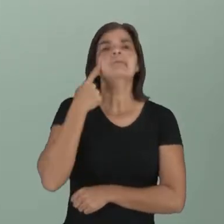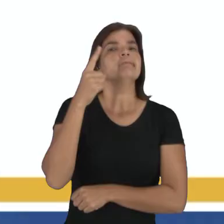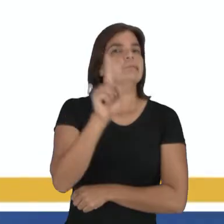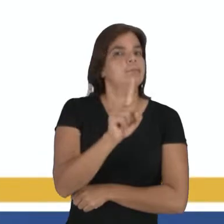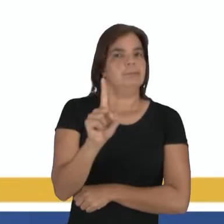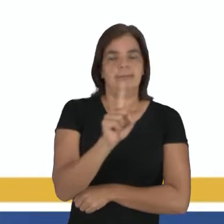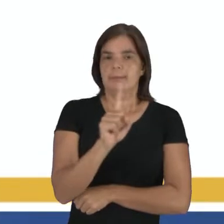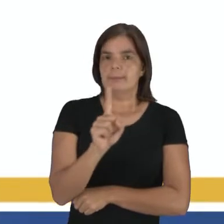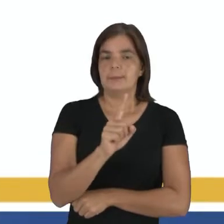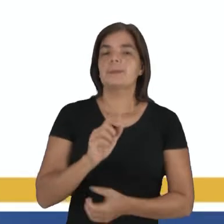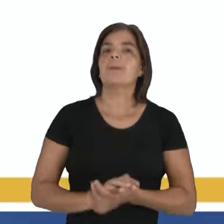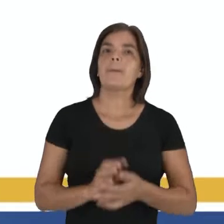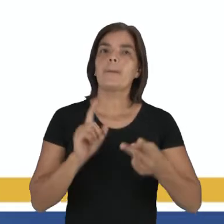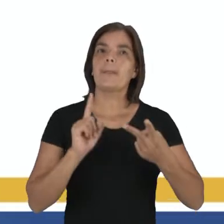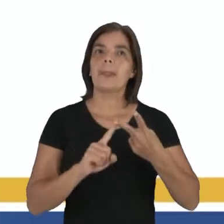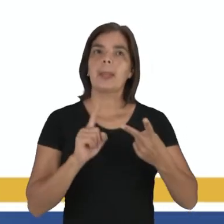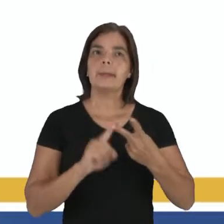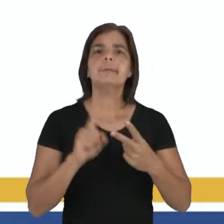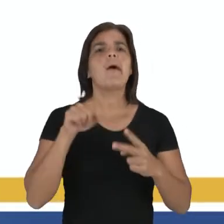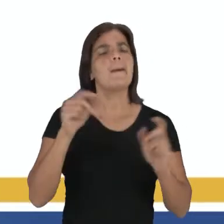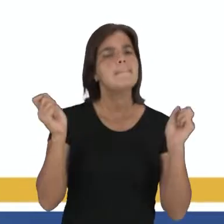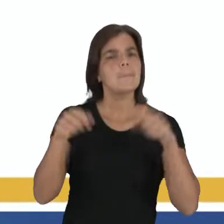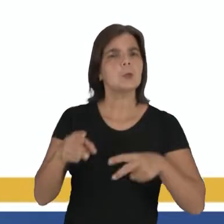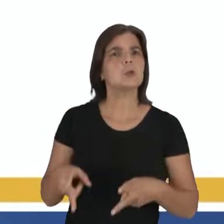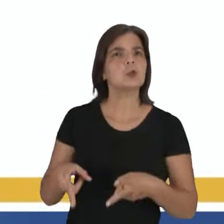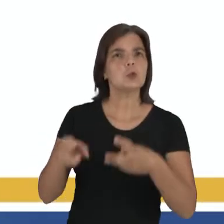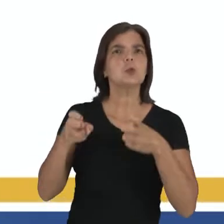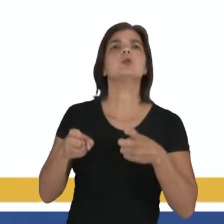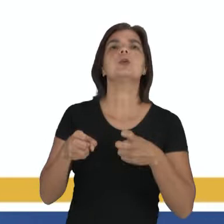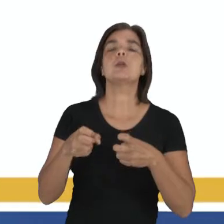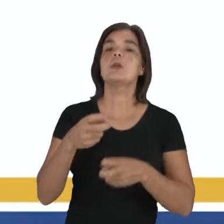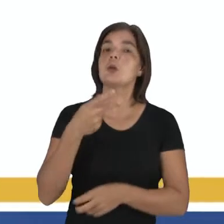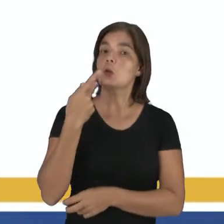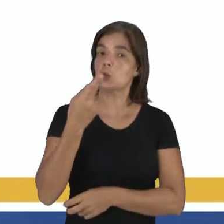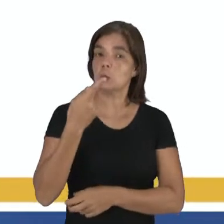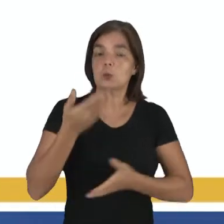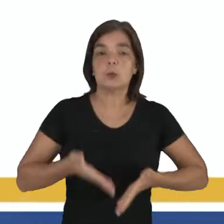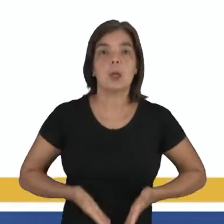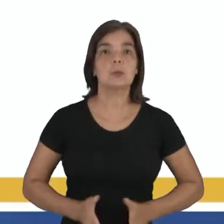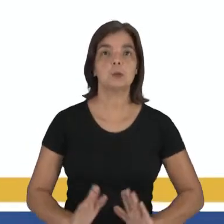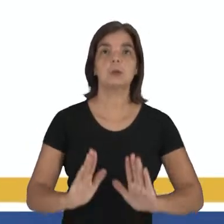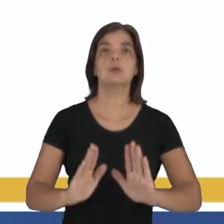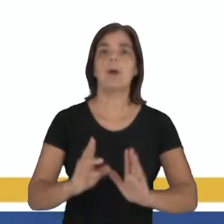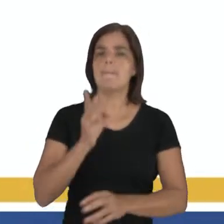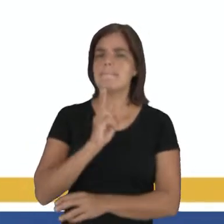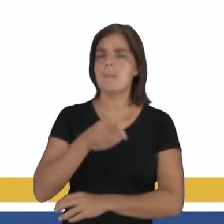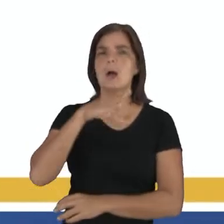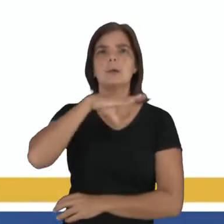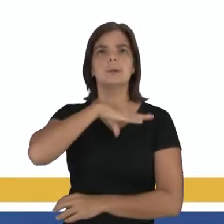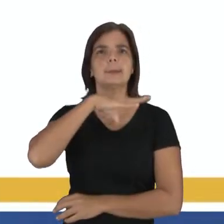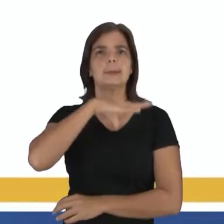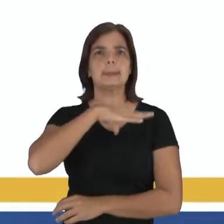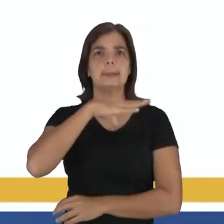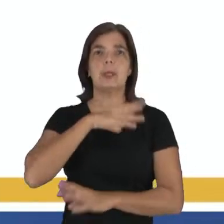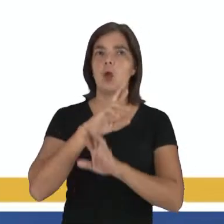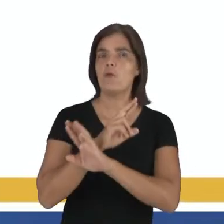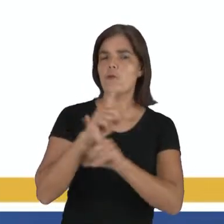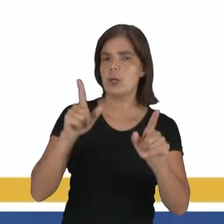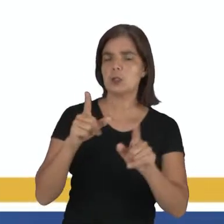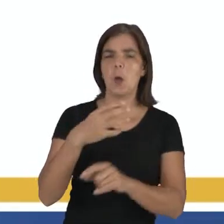é? Segundo ponto, é possível perceber em falantes nascidos na mesma